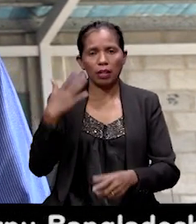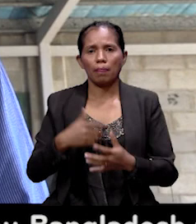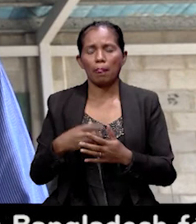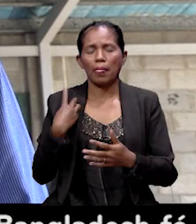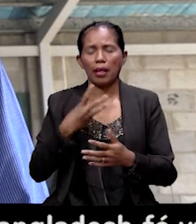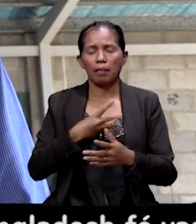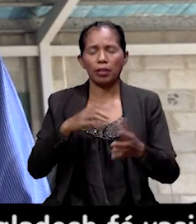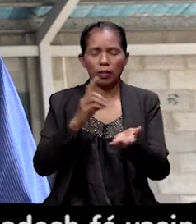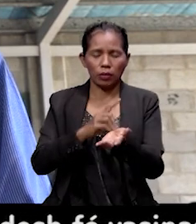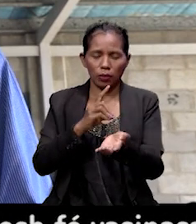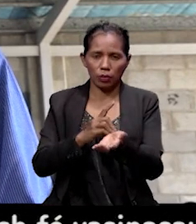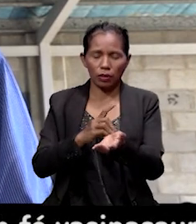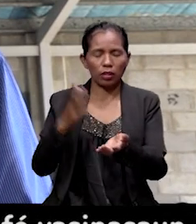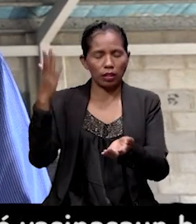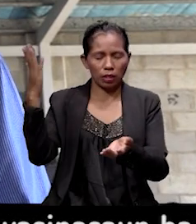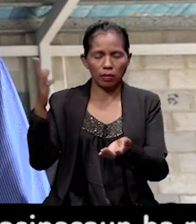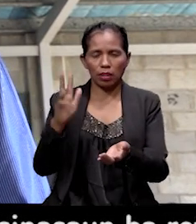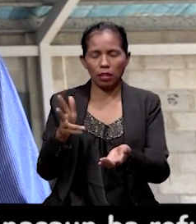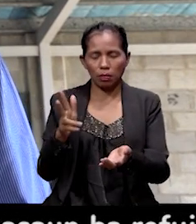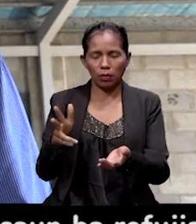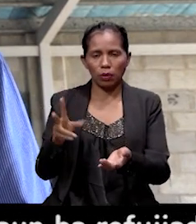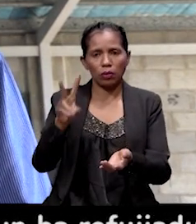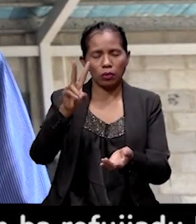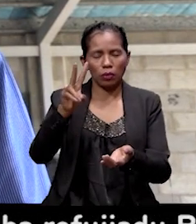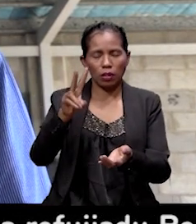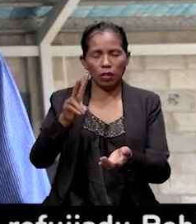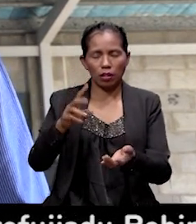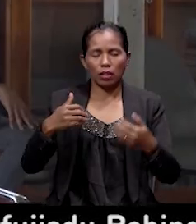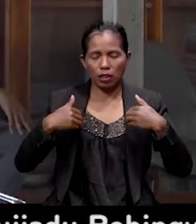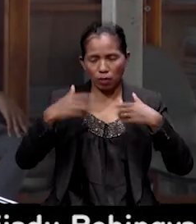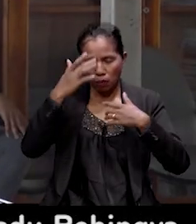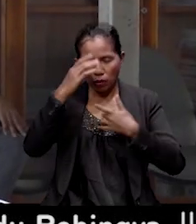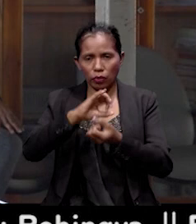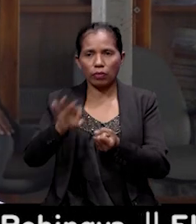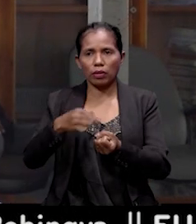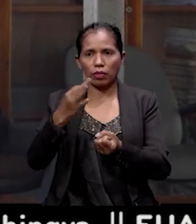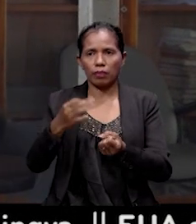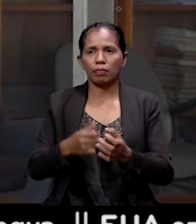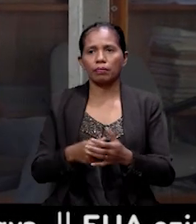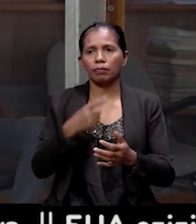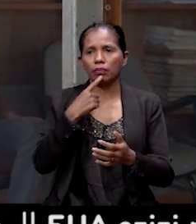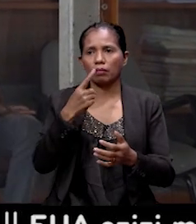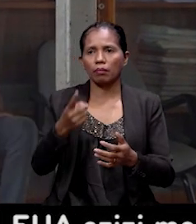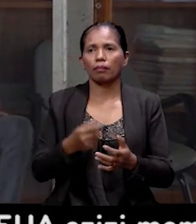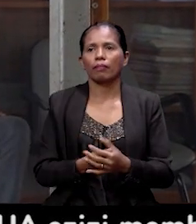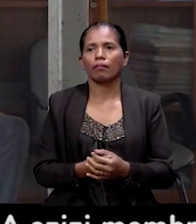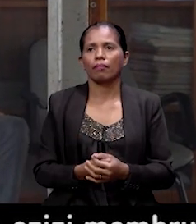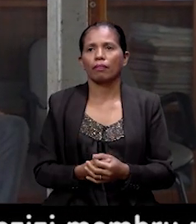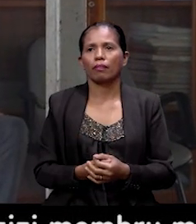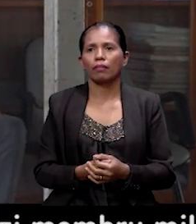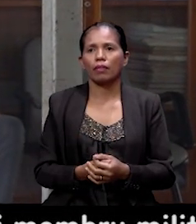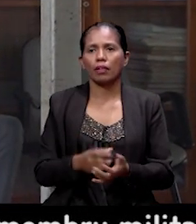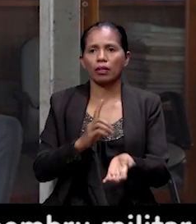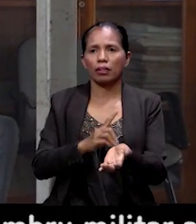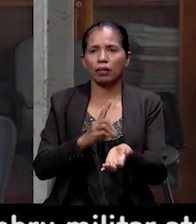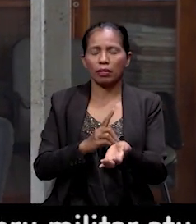médico sira hana ba 32 pessoas infectado ba vírus ne ha same. Se ficar civil mos informa, funcionário sira ne be